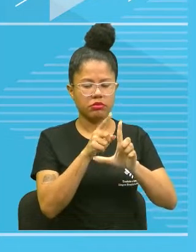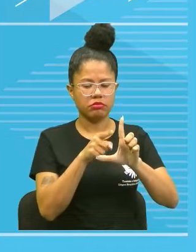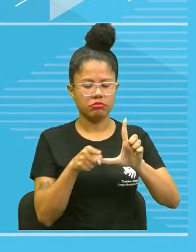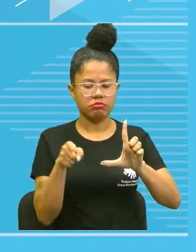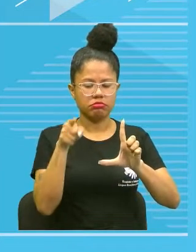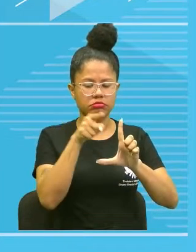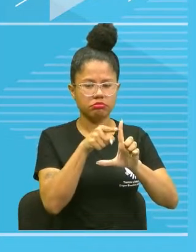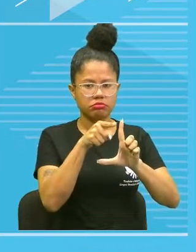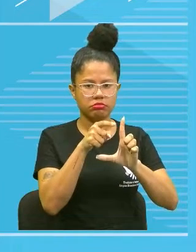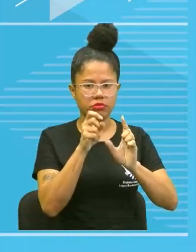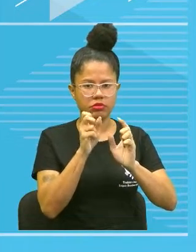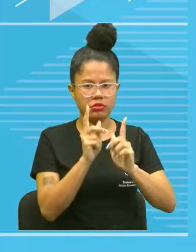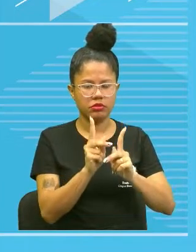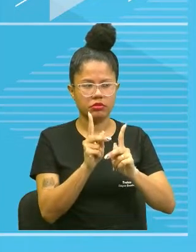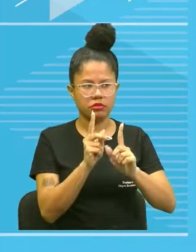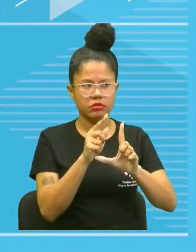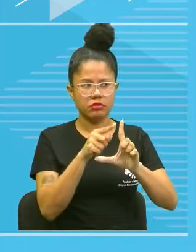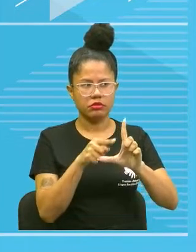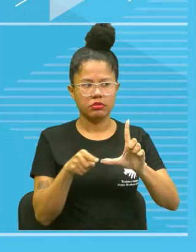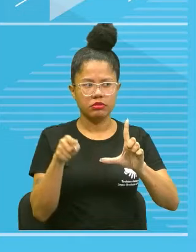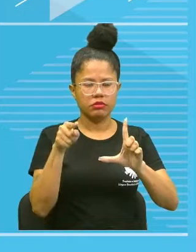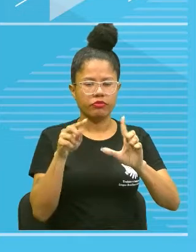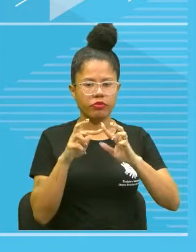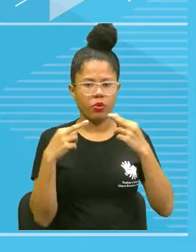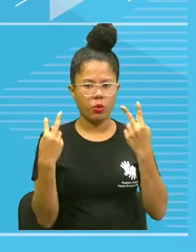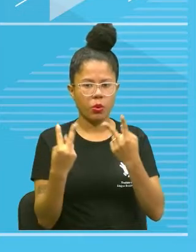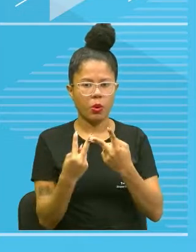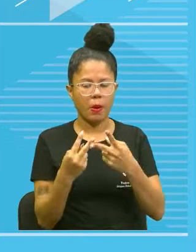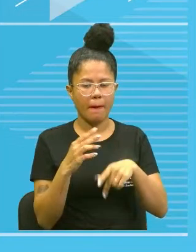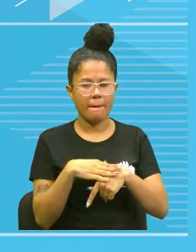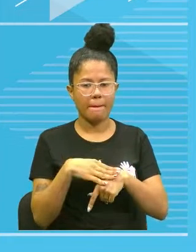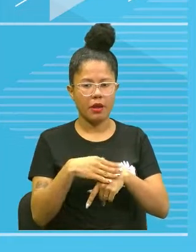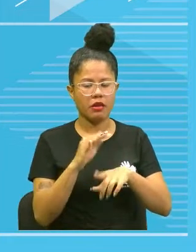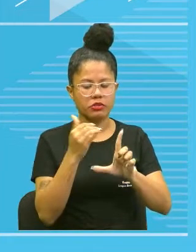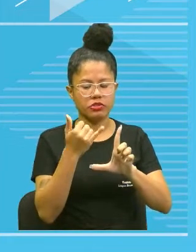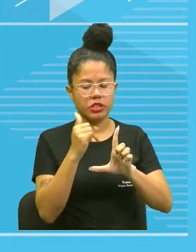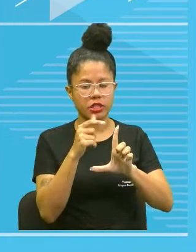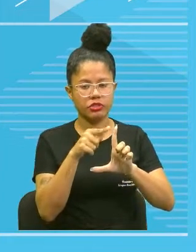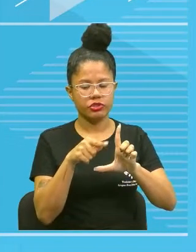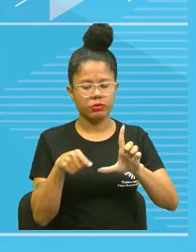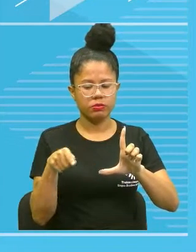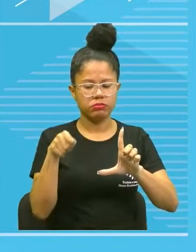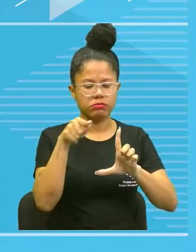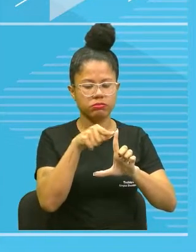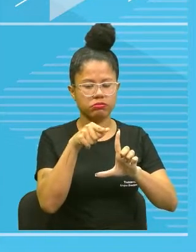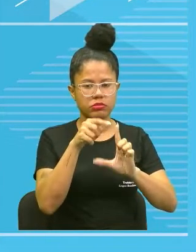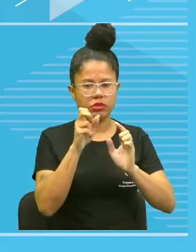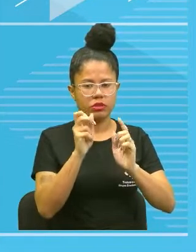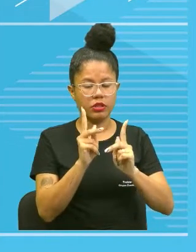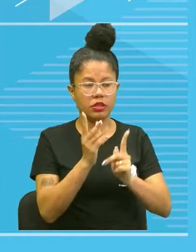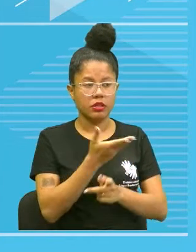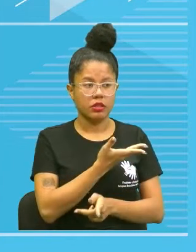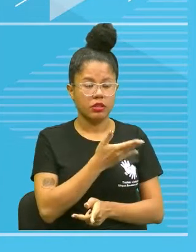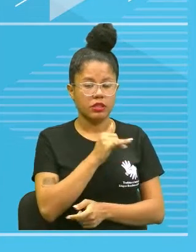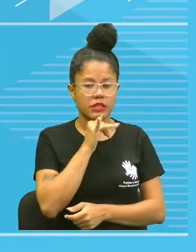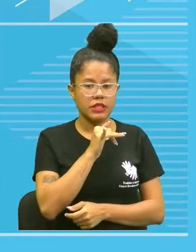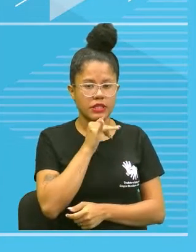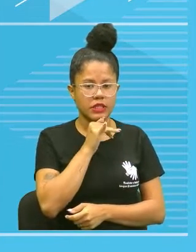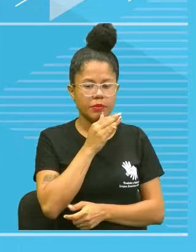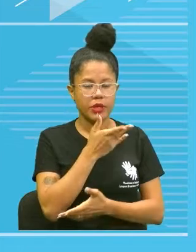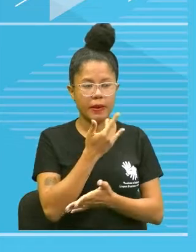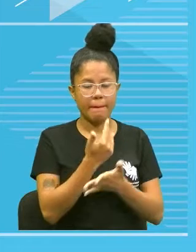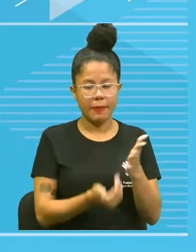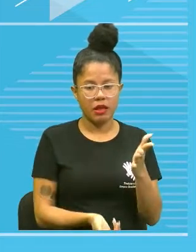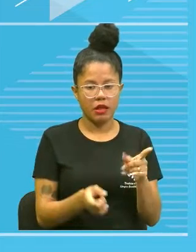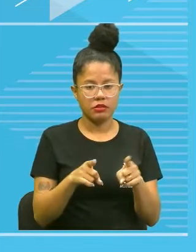mesmo ponto. O movimento que ele faz no começo é igual ao movimento que ele faz no final. Porém, em uma situação ele perde, em